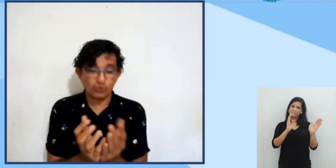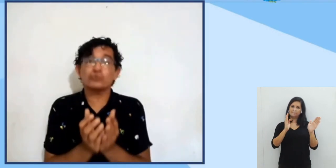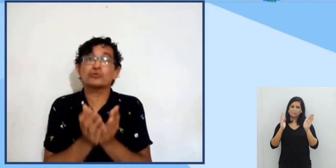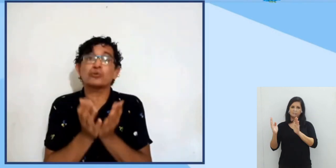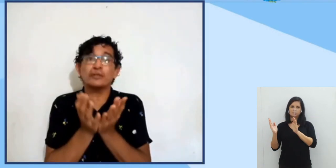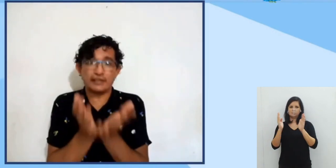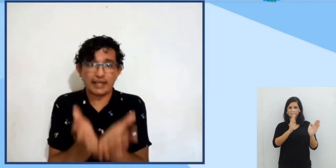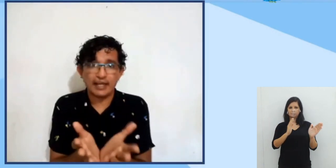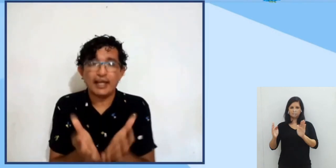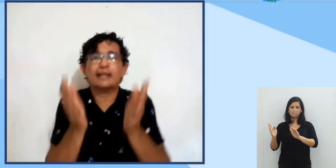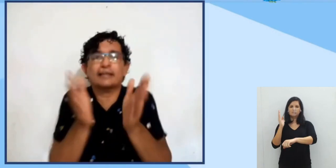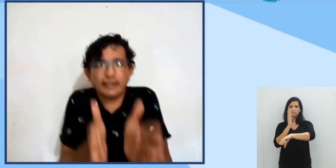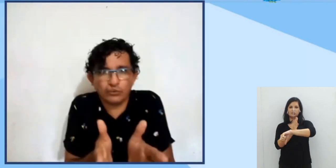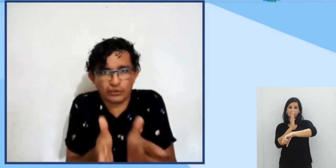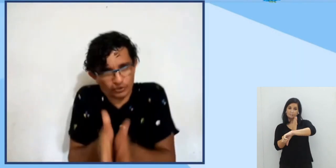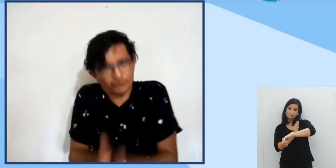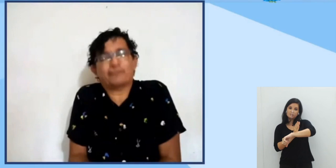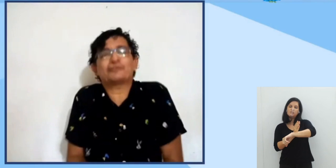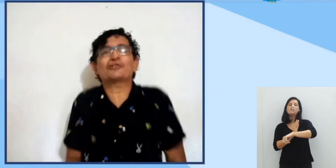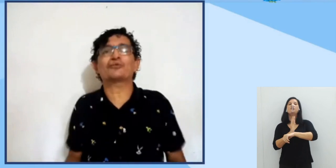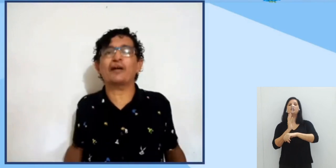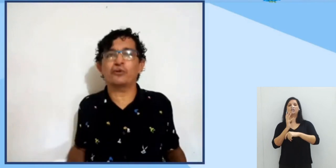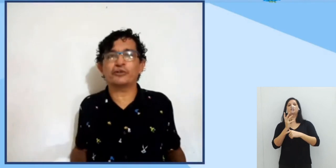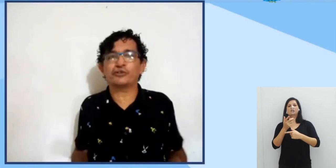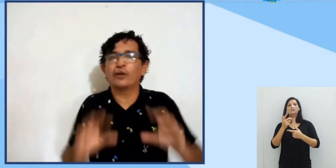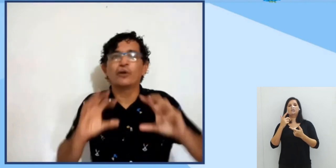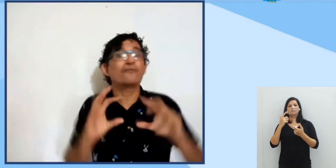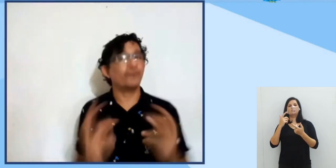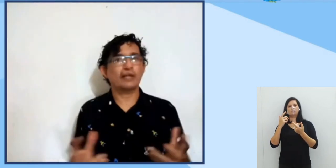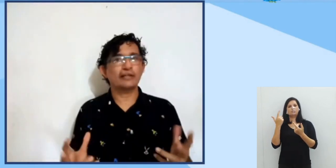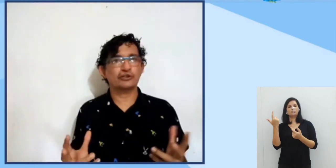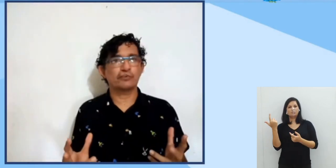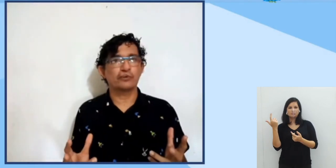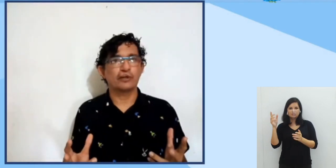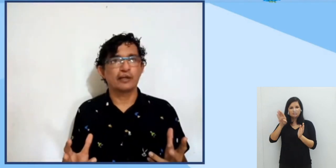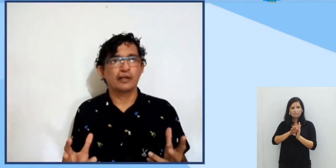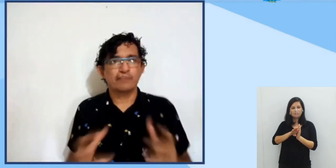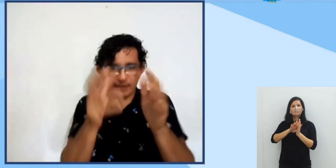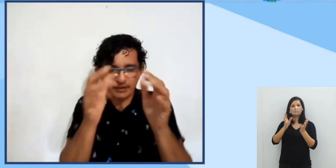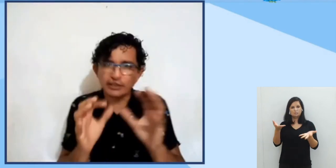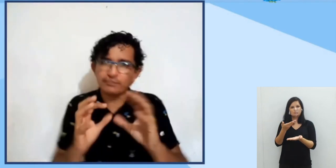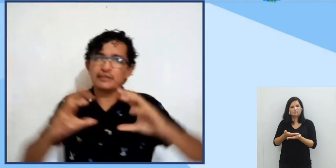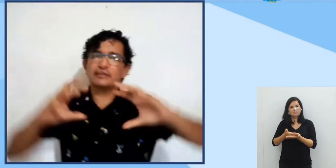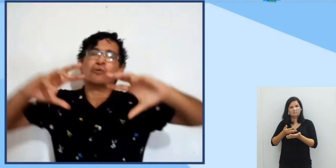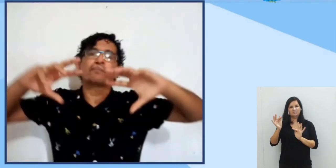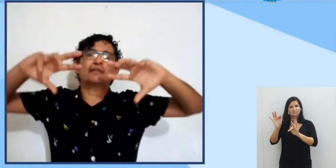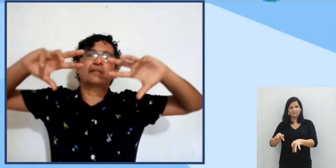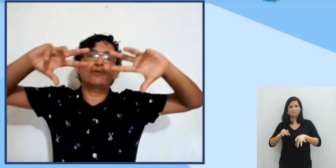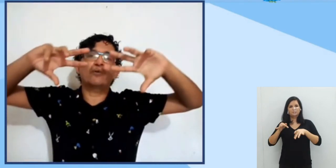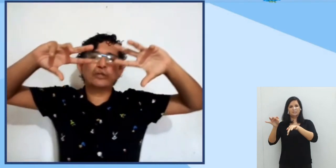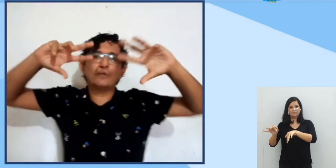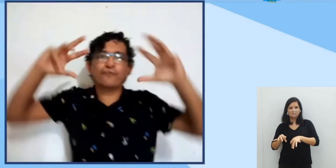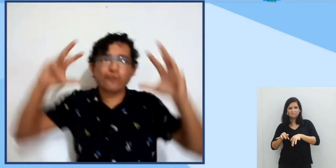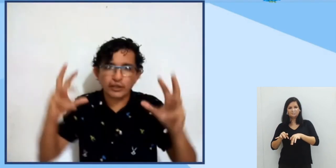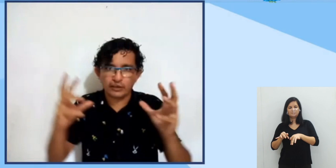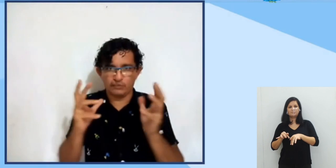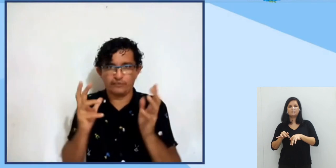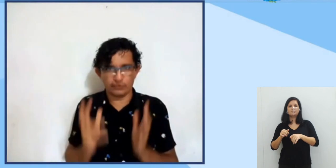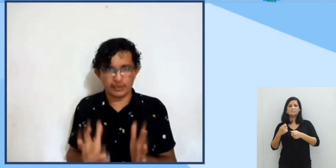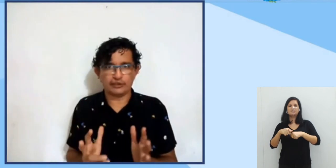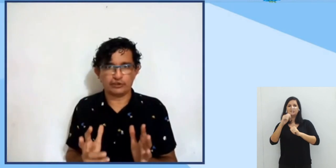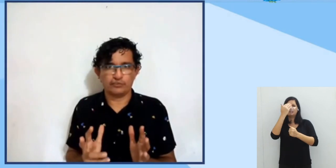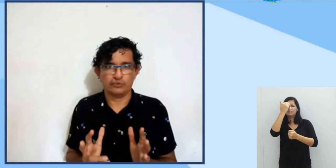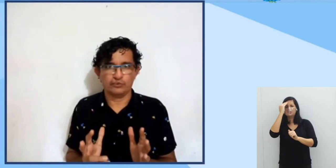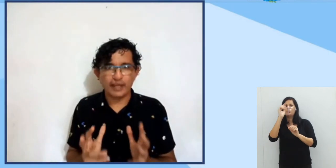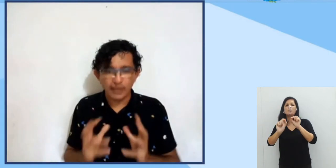vai se consolidar aquilo que nós vamos estudar hoje, o feudalismo. Primeiro a gente precisa compreender o que foi